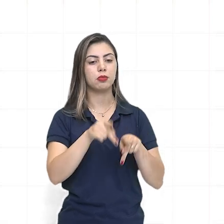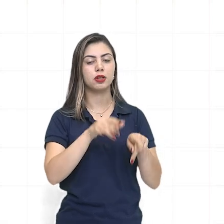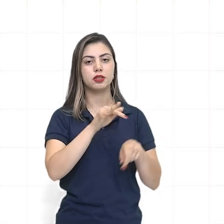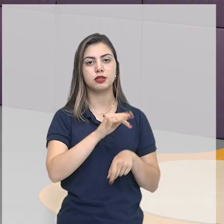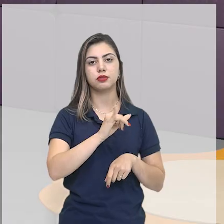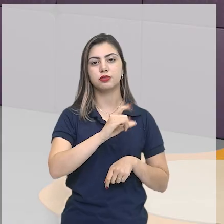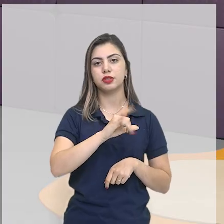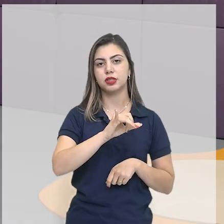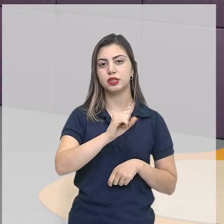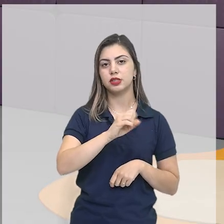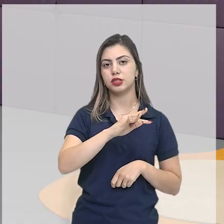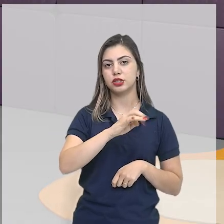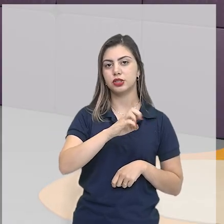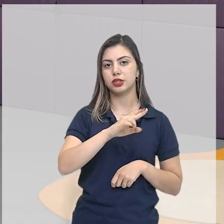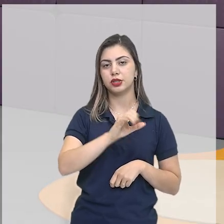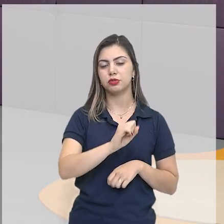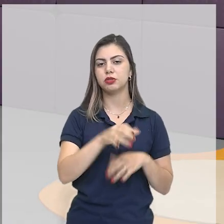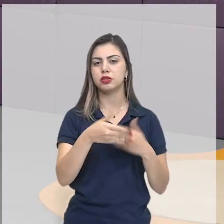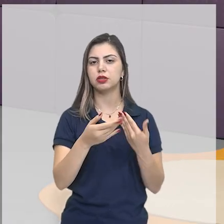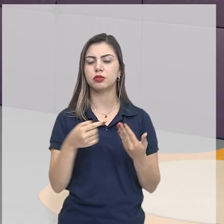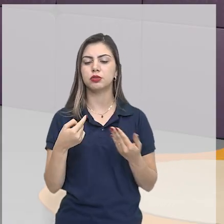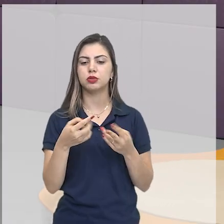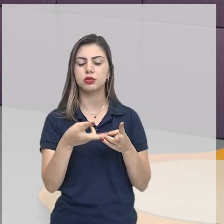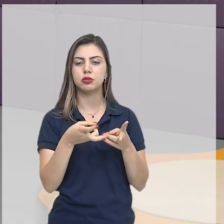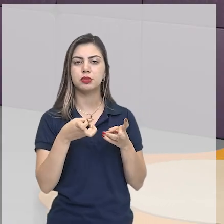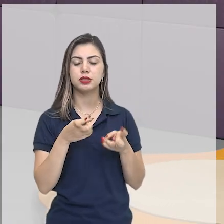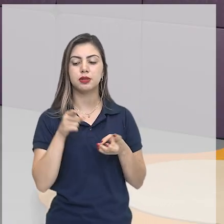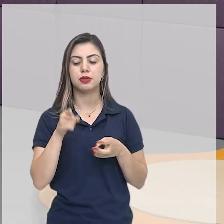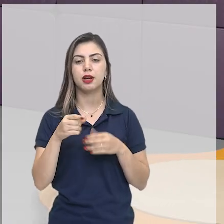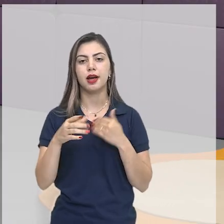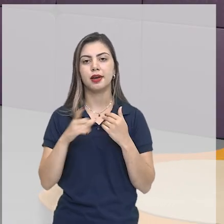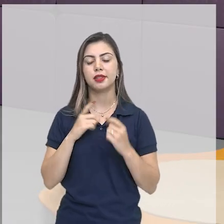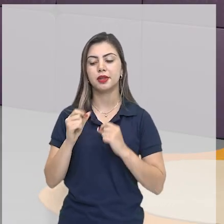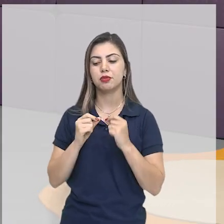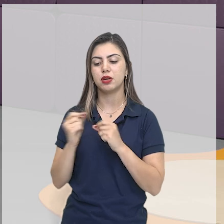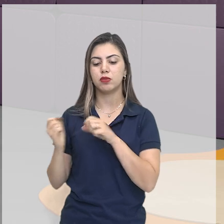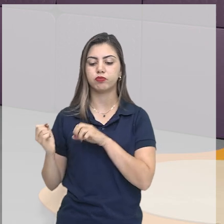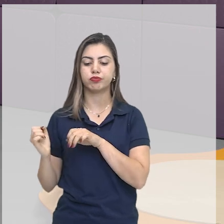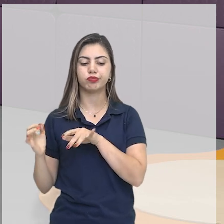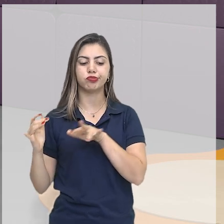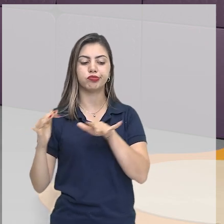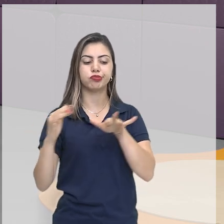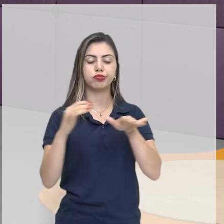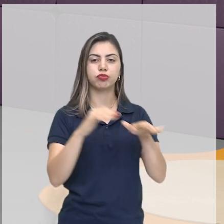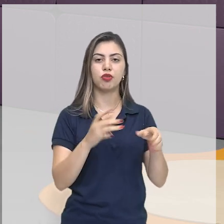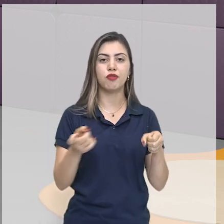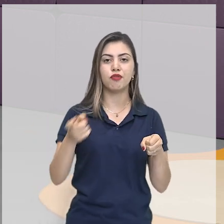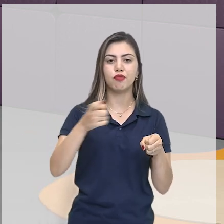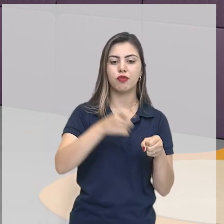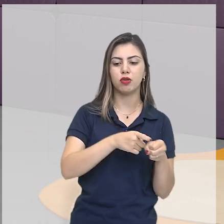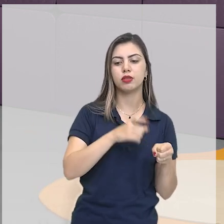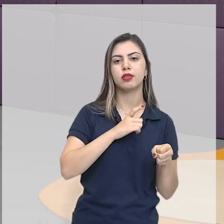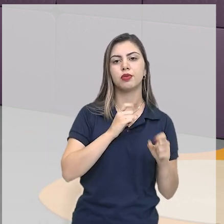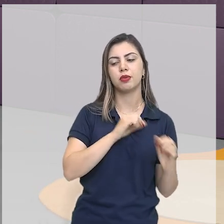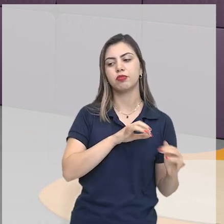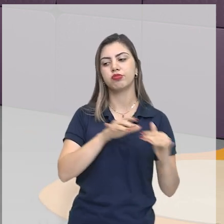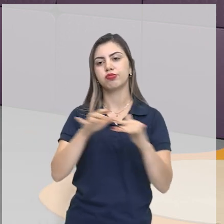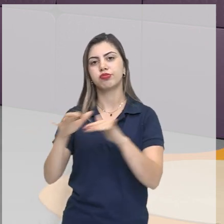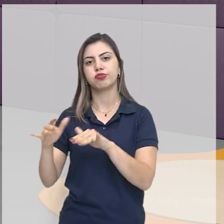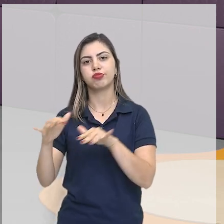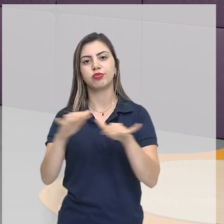você percebe que esse processo de migração, né, ele é uma constante